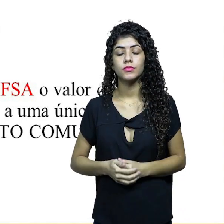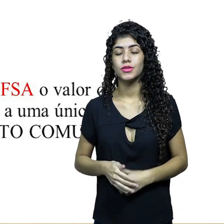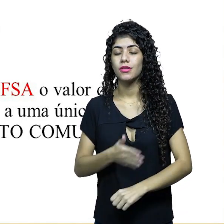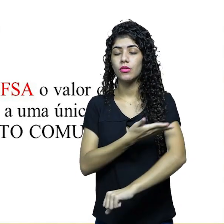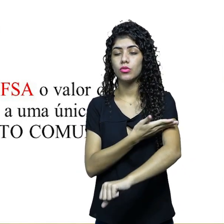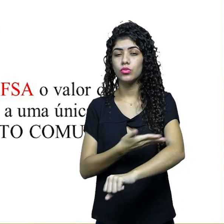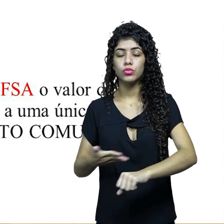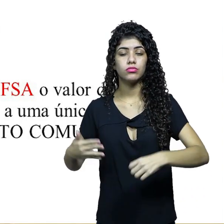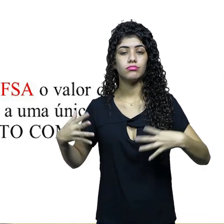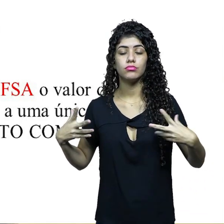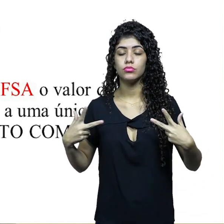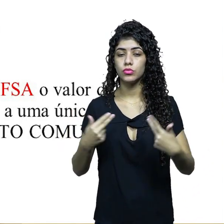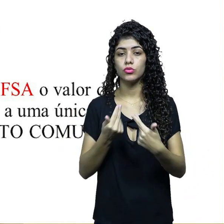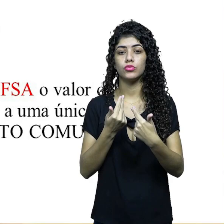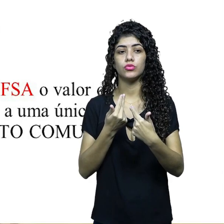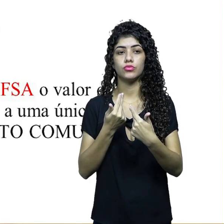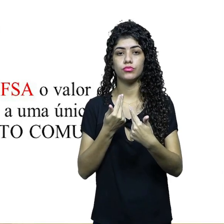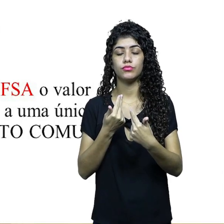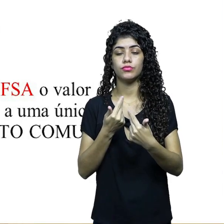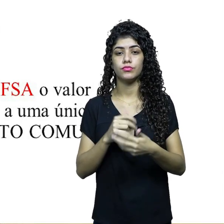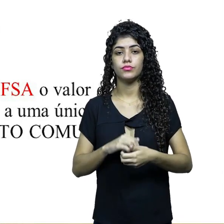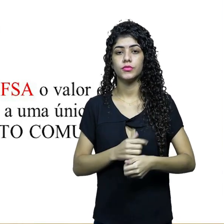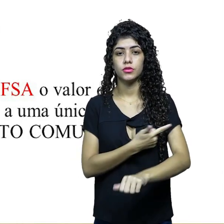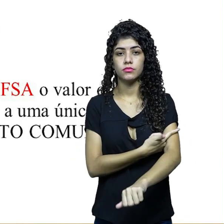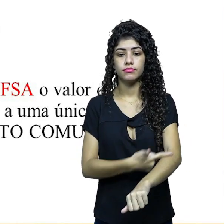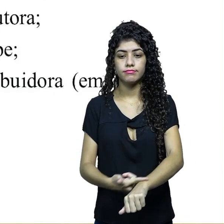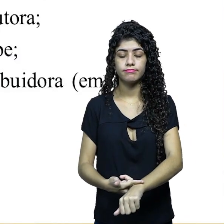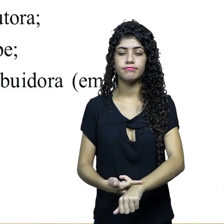muito comum em projetos de baixo orçamento.